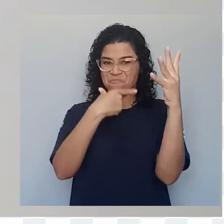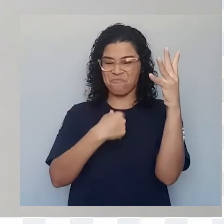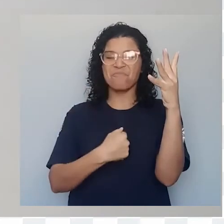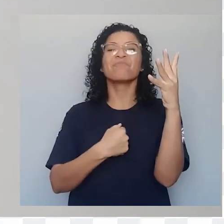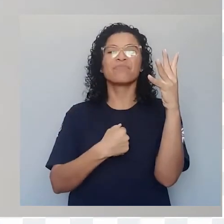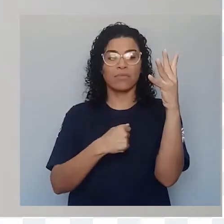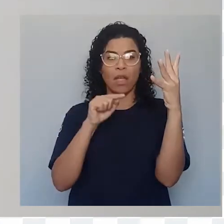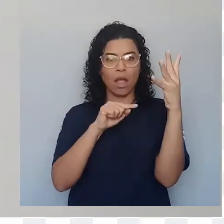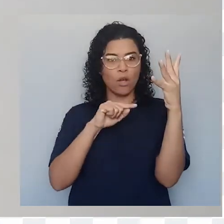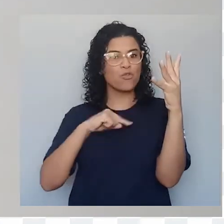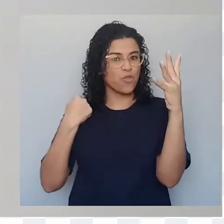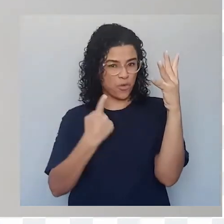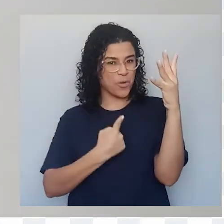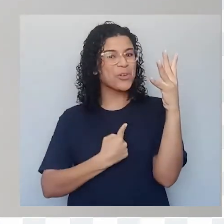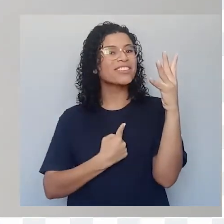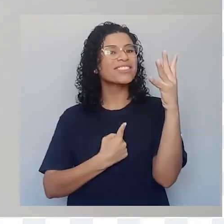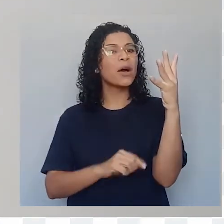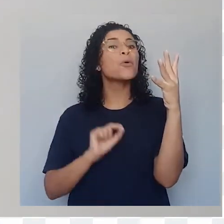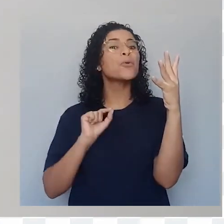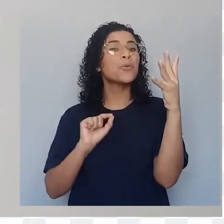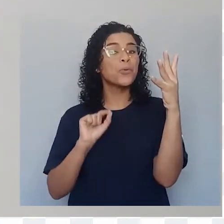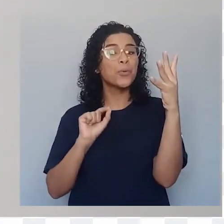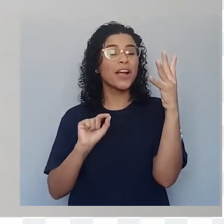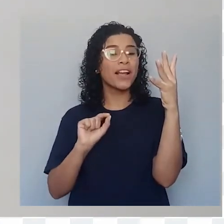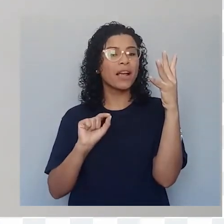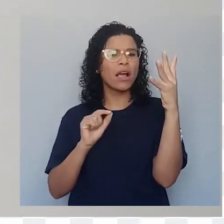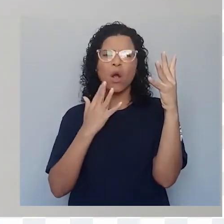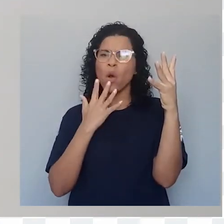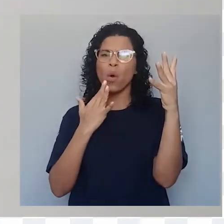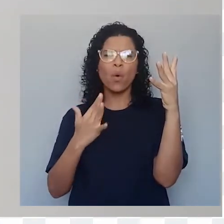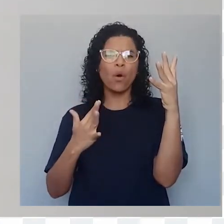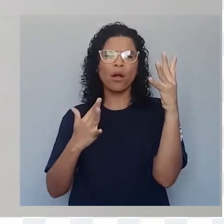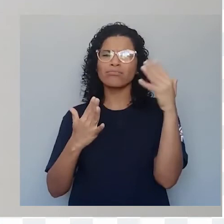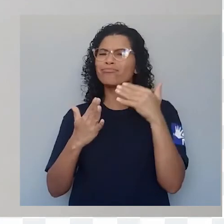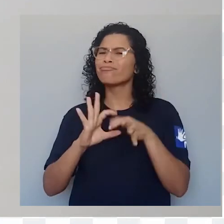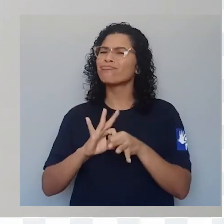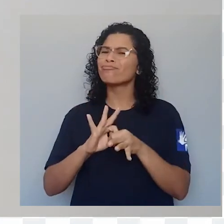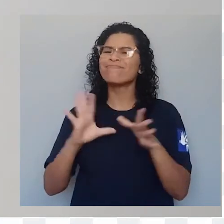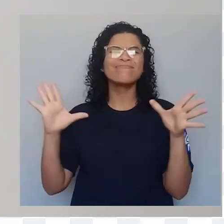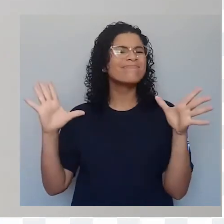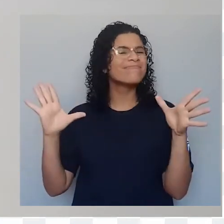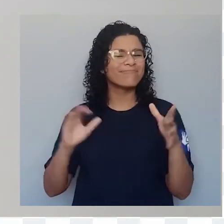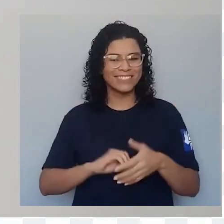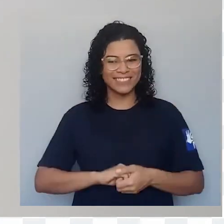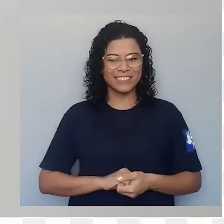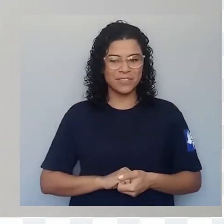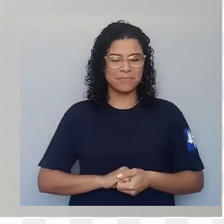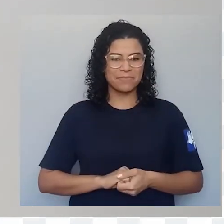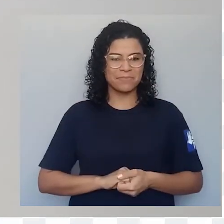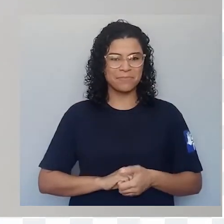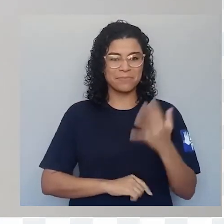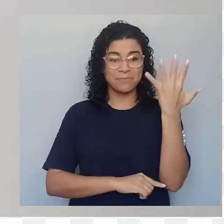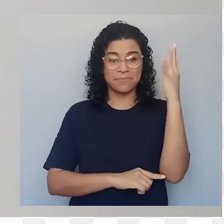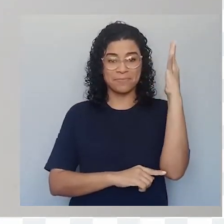E como a árvore é nossa, ela pode ser da cor que a gente quiser. Então, ela